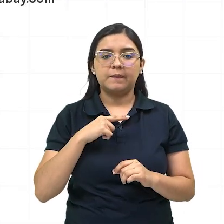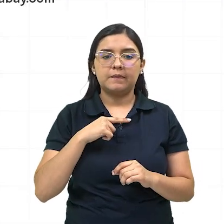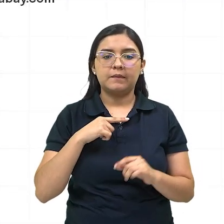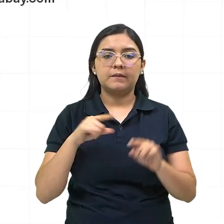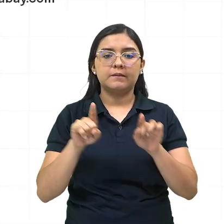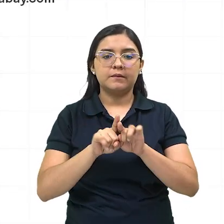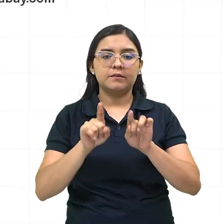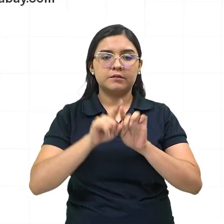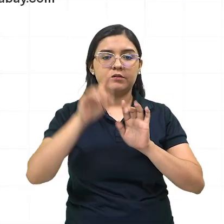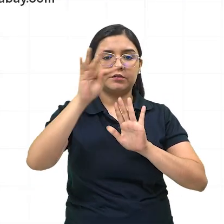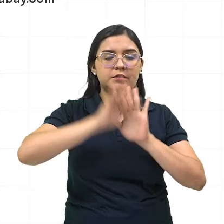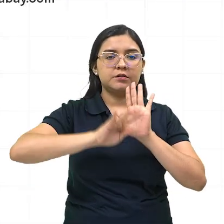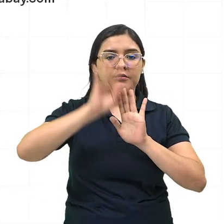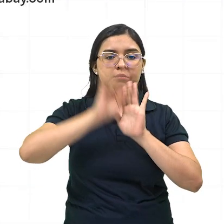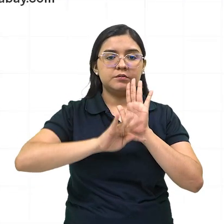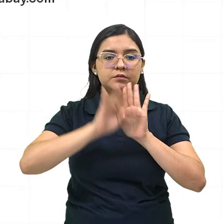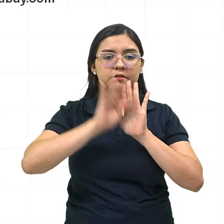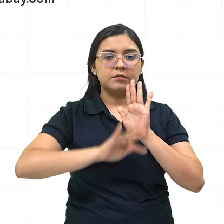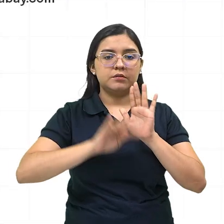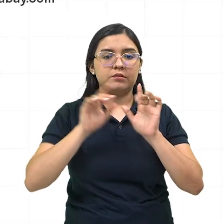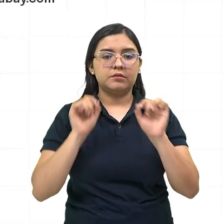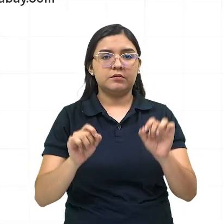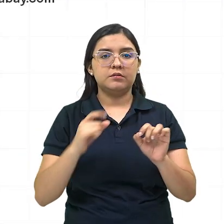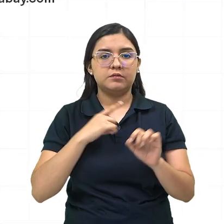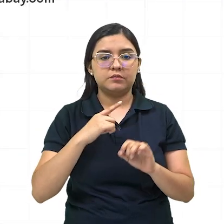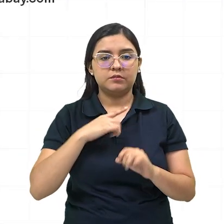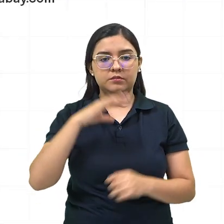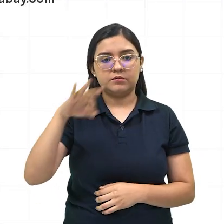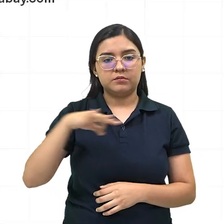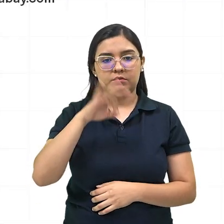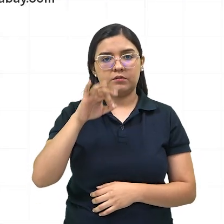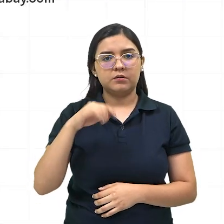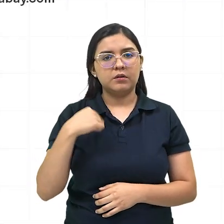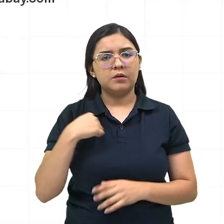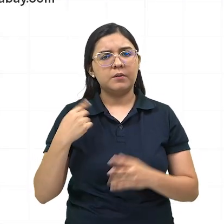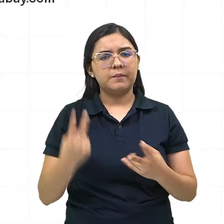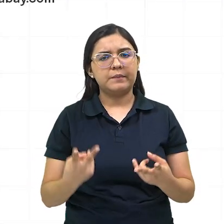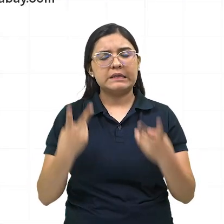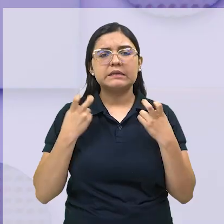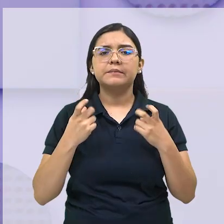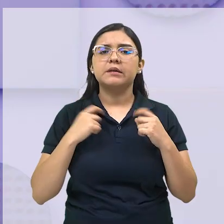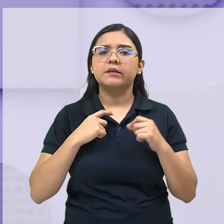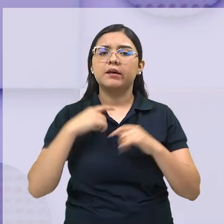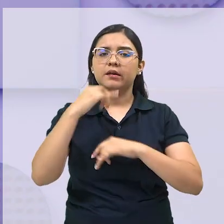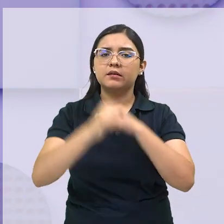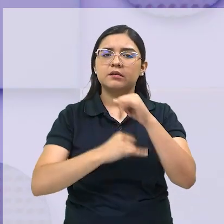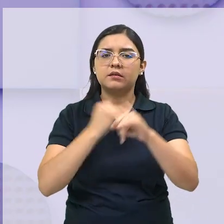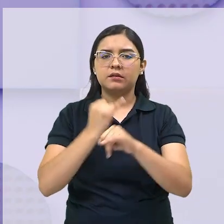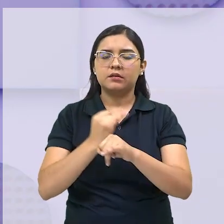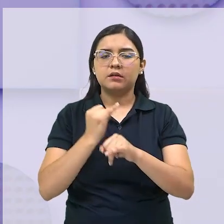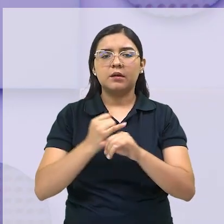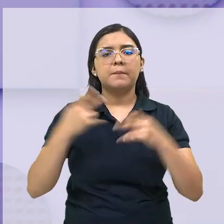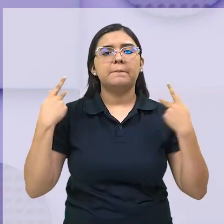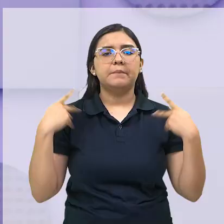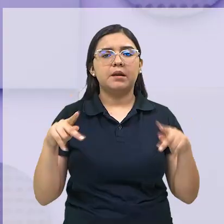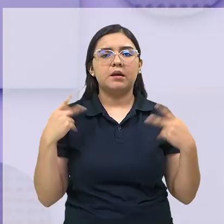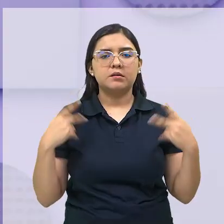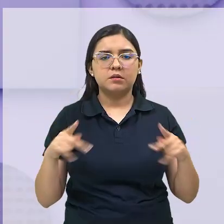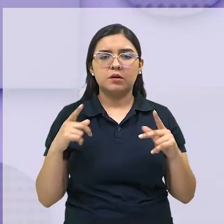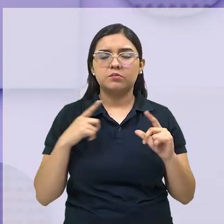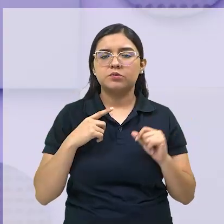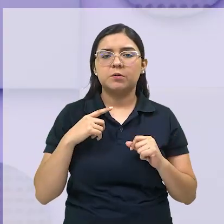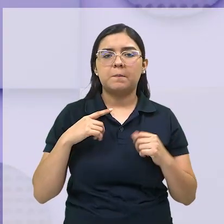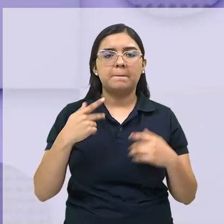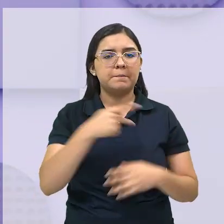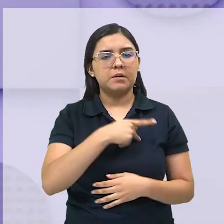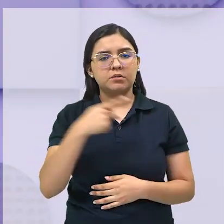textos sagrados, eu tenho visto pela internet muitas pregações de padres e pastores que